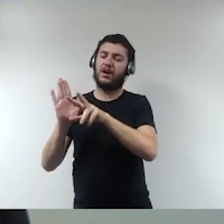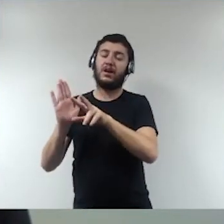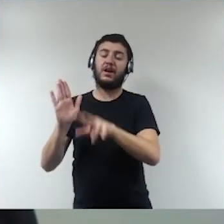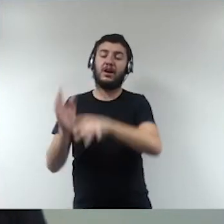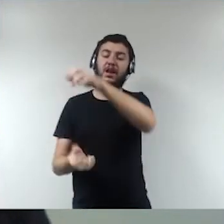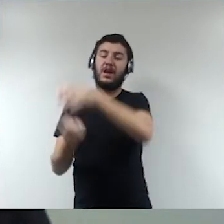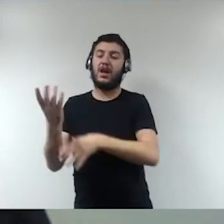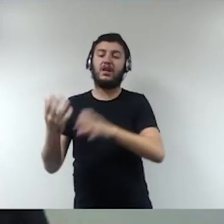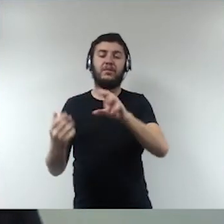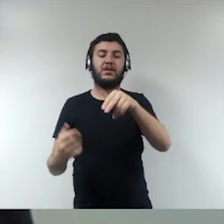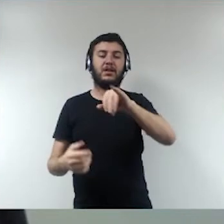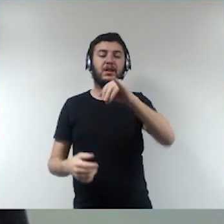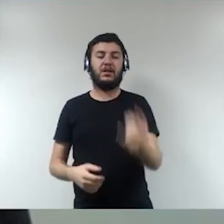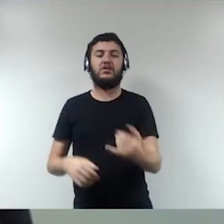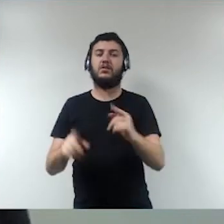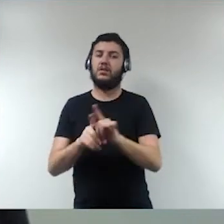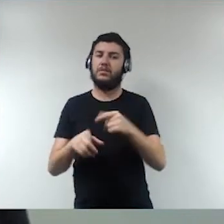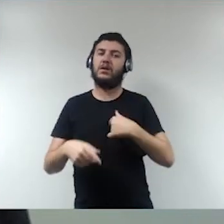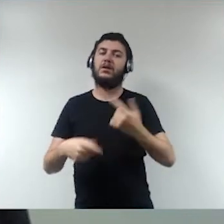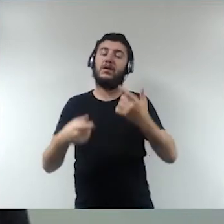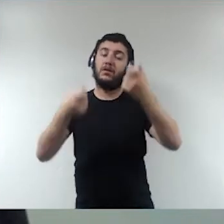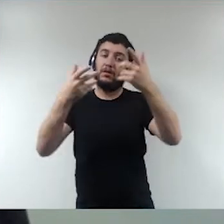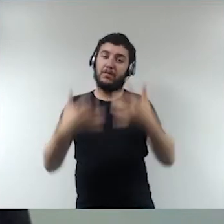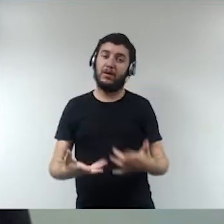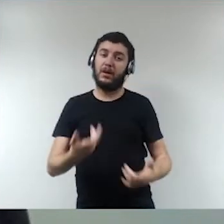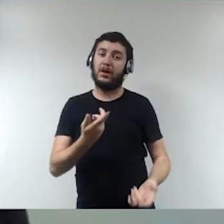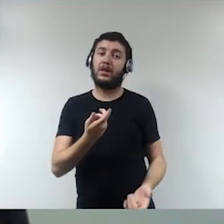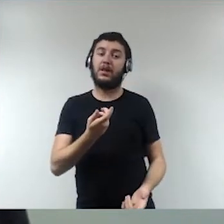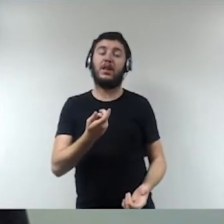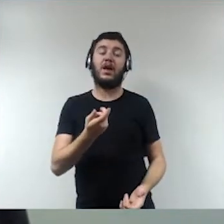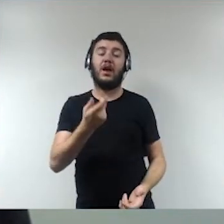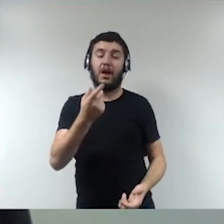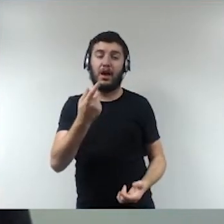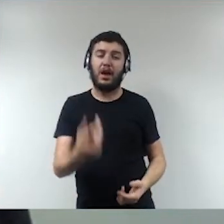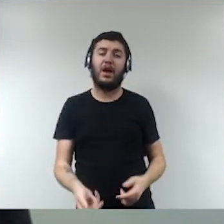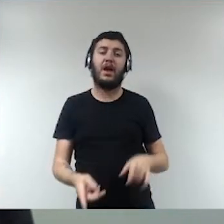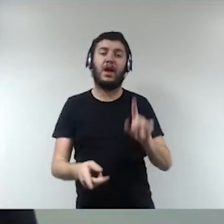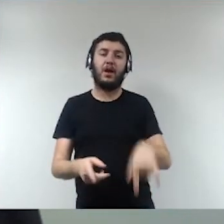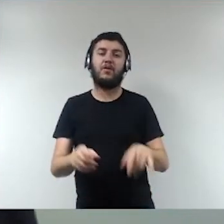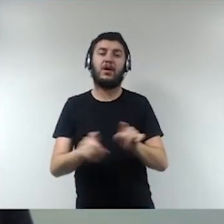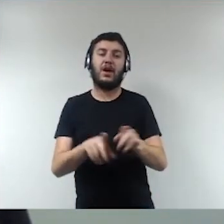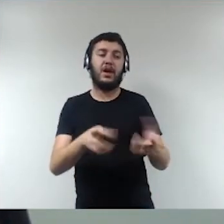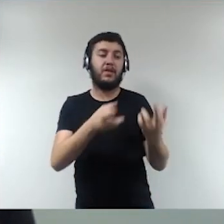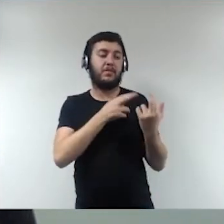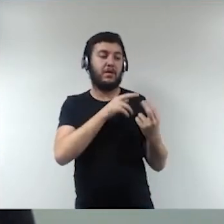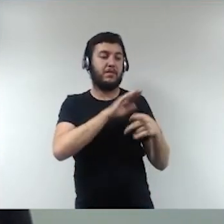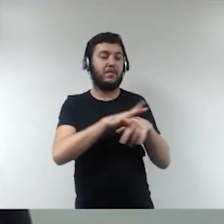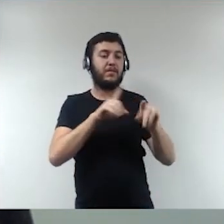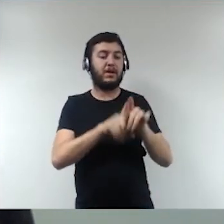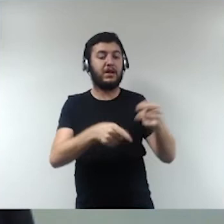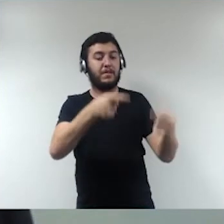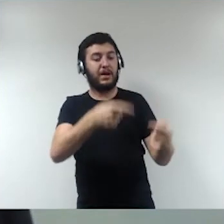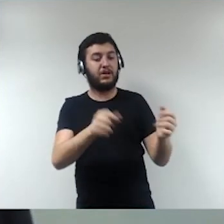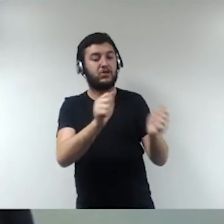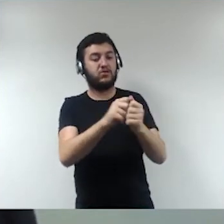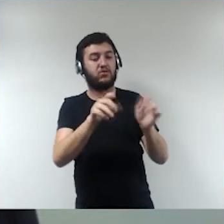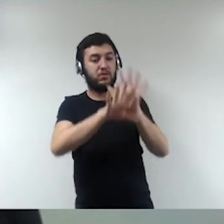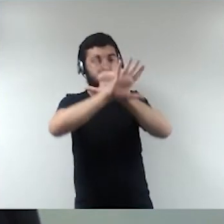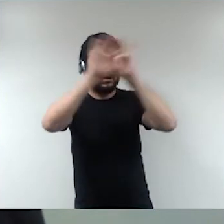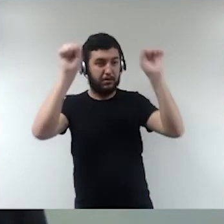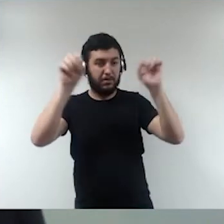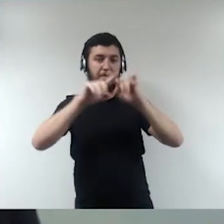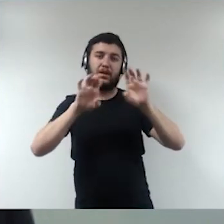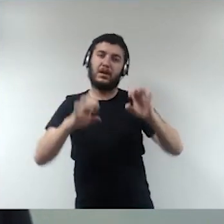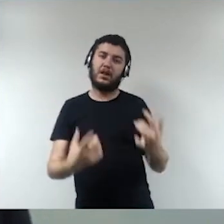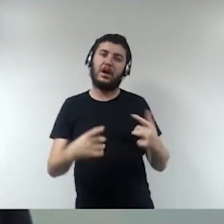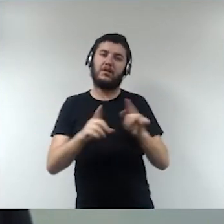ser um pouco mais delegado aos tribunais. Os tribunais que têm ali na sua realidade, têm como